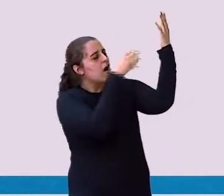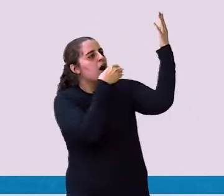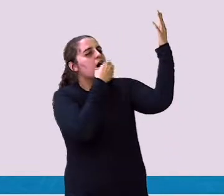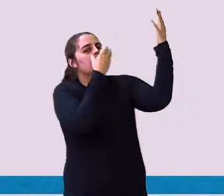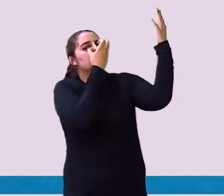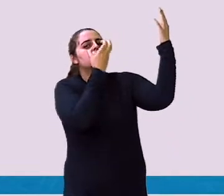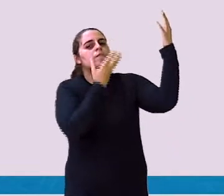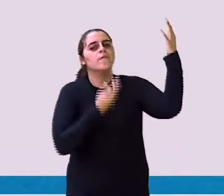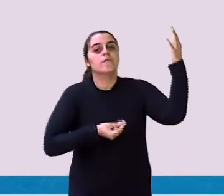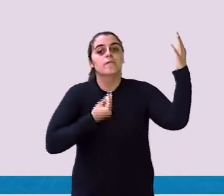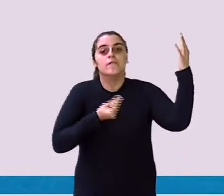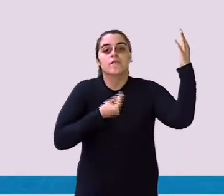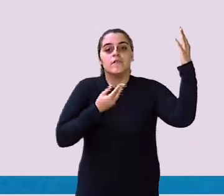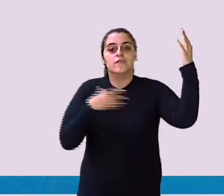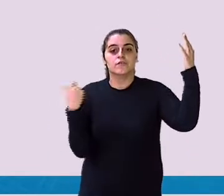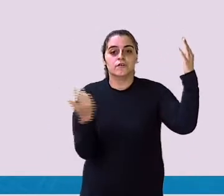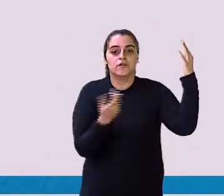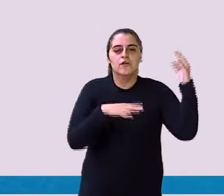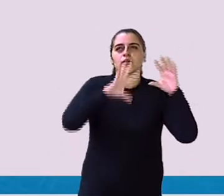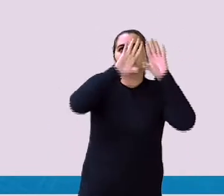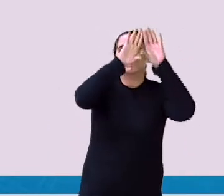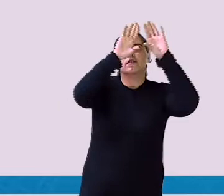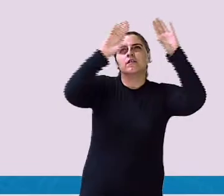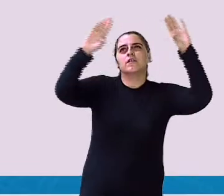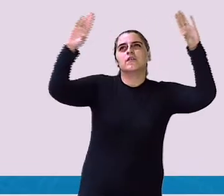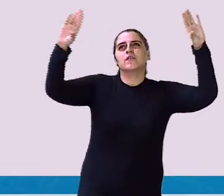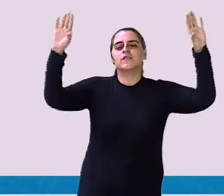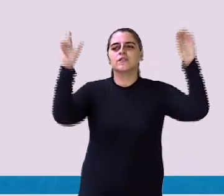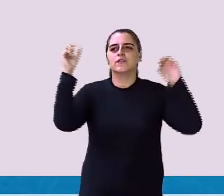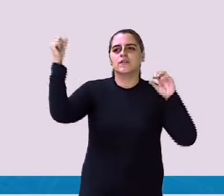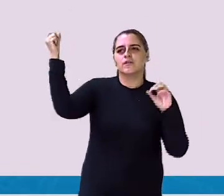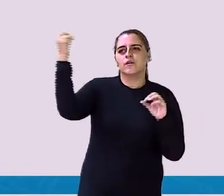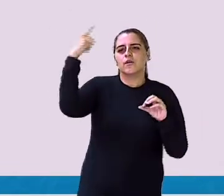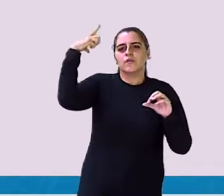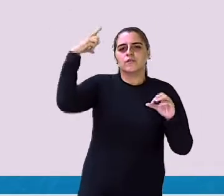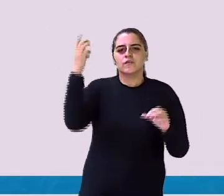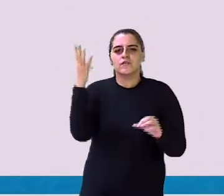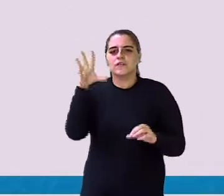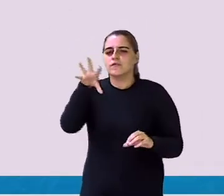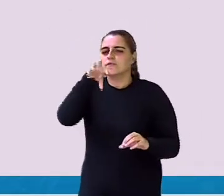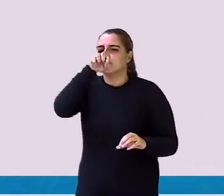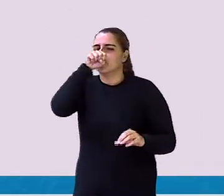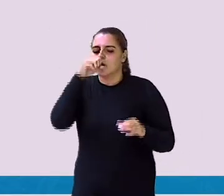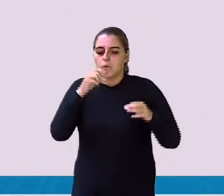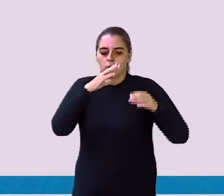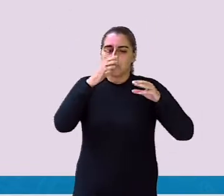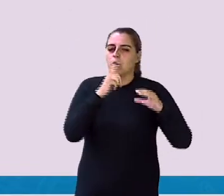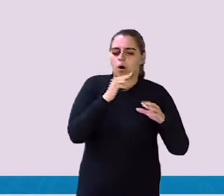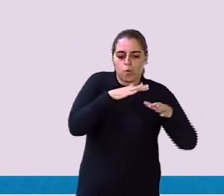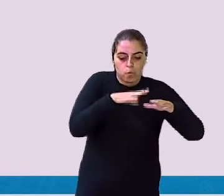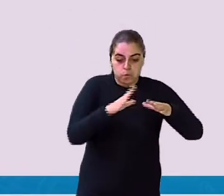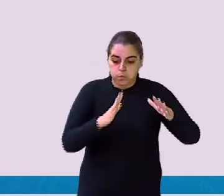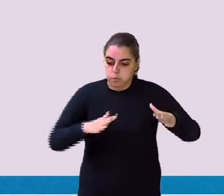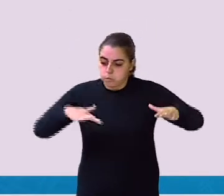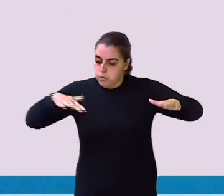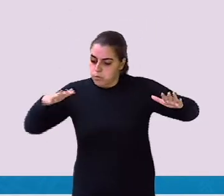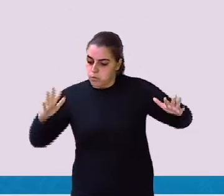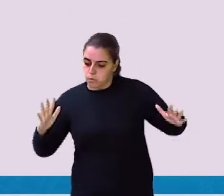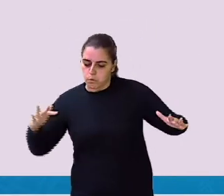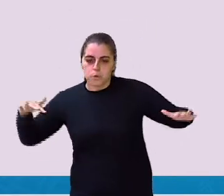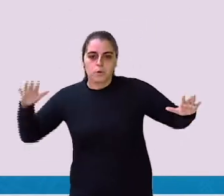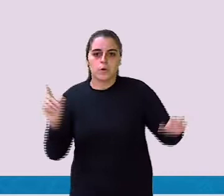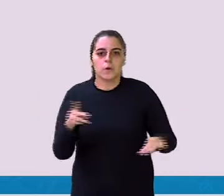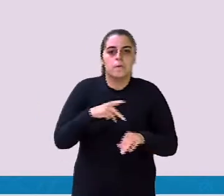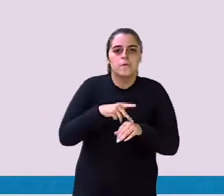Sol e céu, luz e ar, rios e fontes, terra e